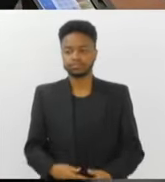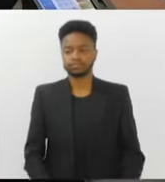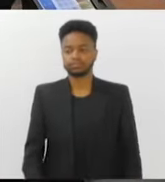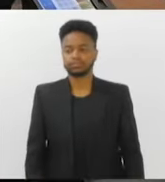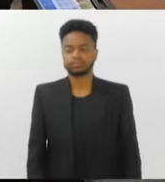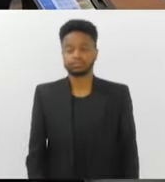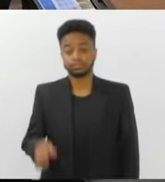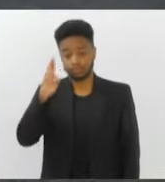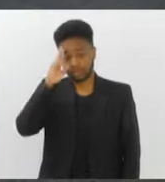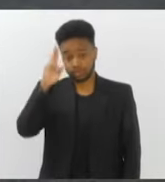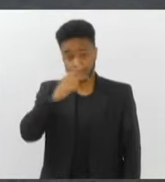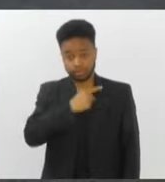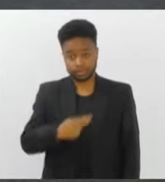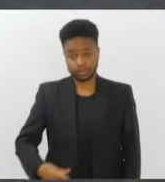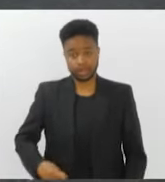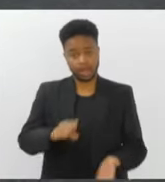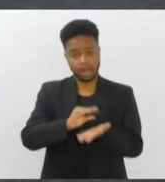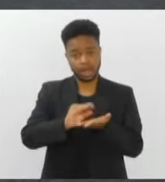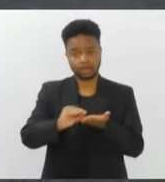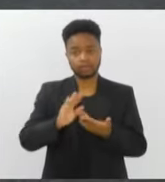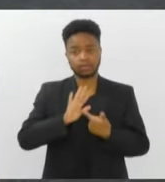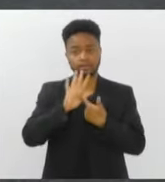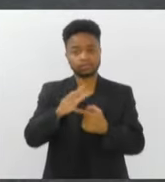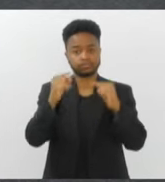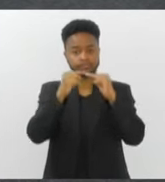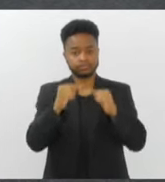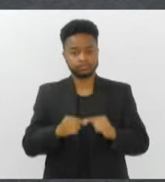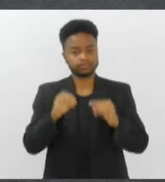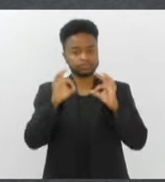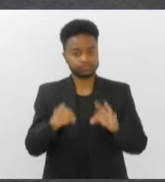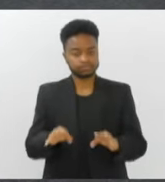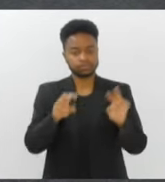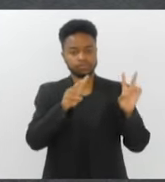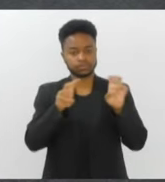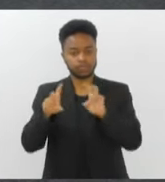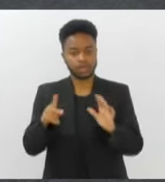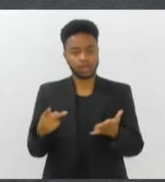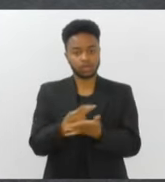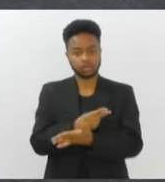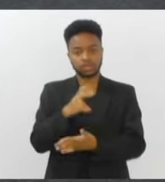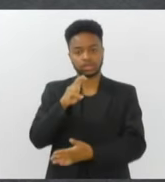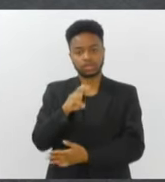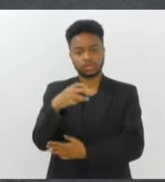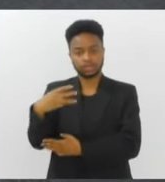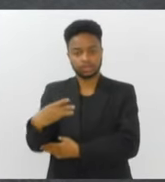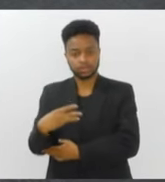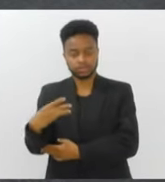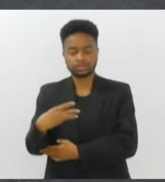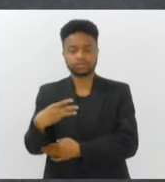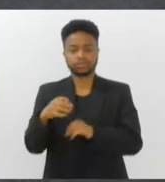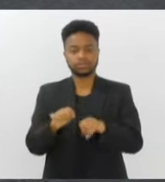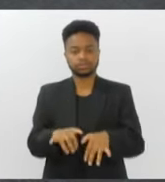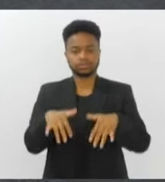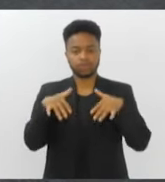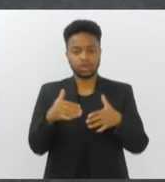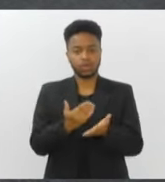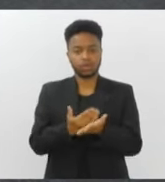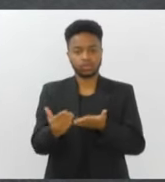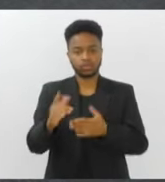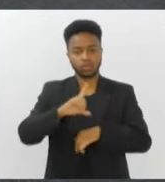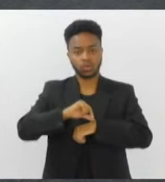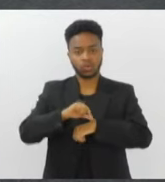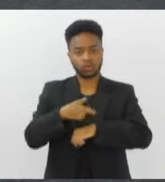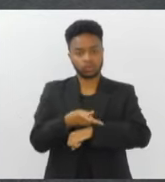Senhor presidente, a ata reflete com exatidão ocorrido na 53ª sessão ordinária que, iniciada às